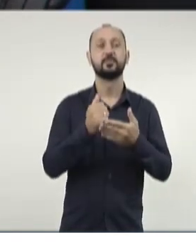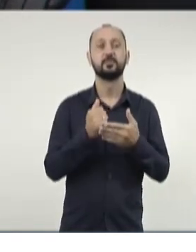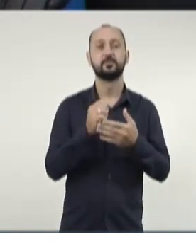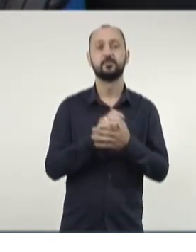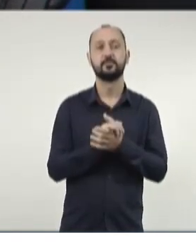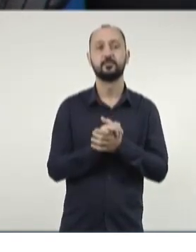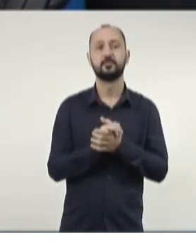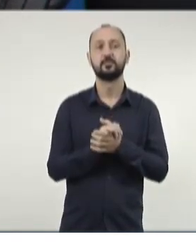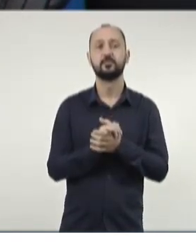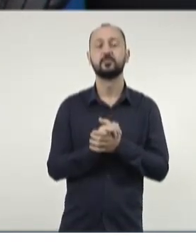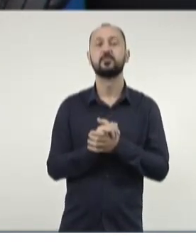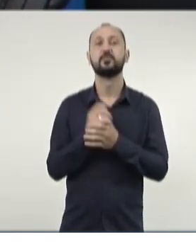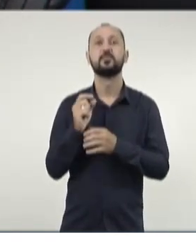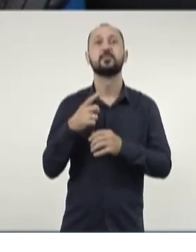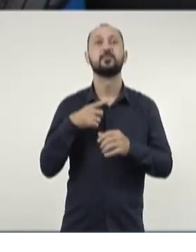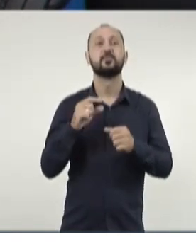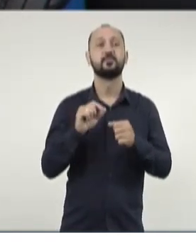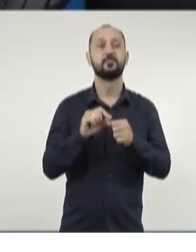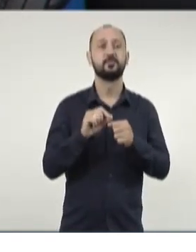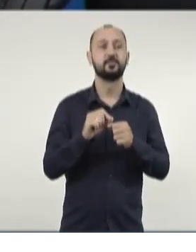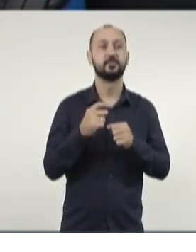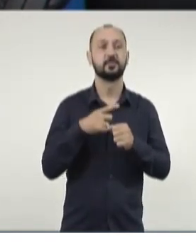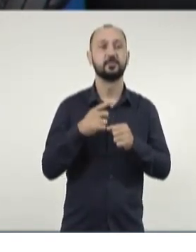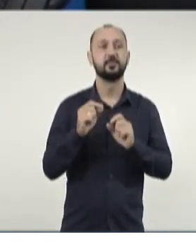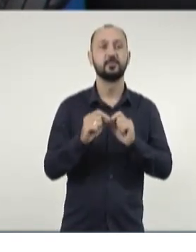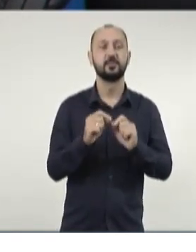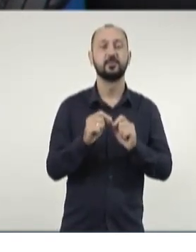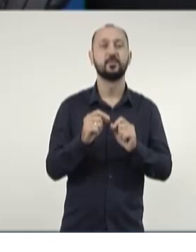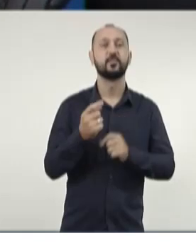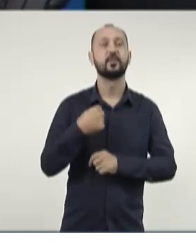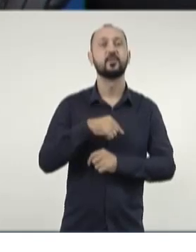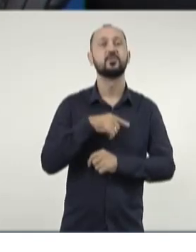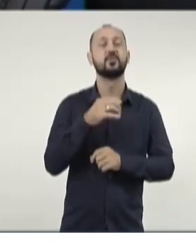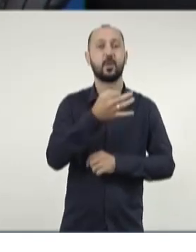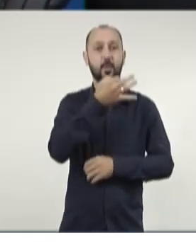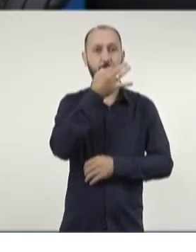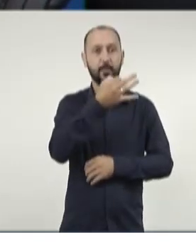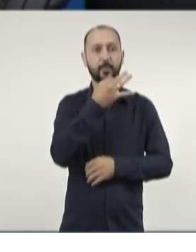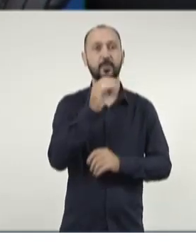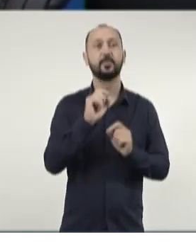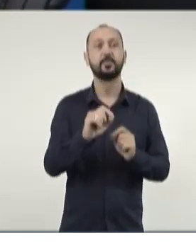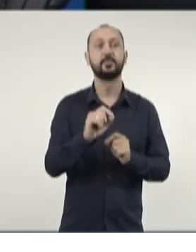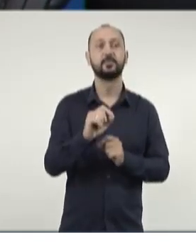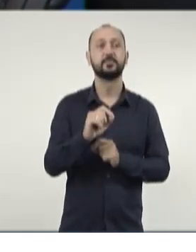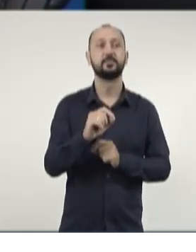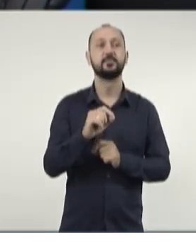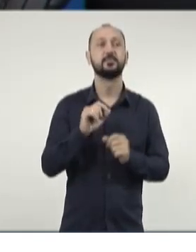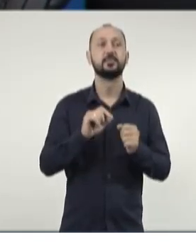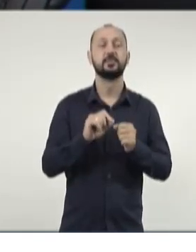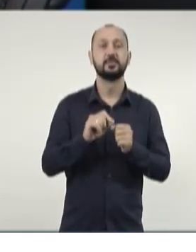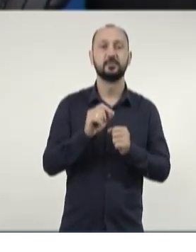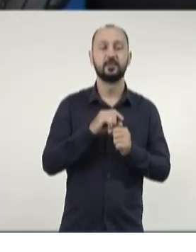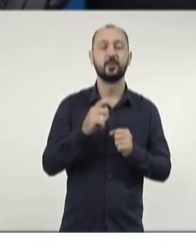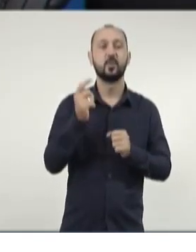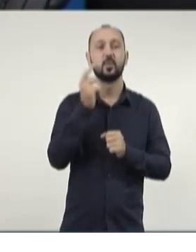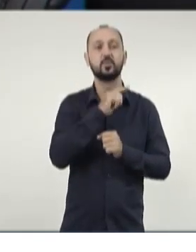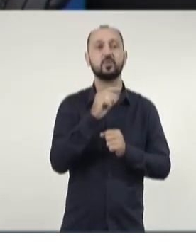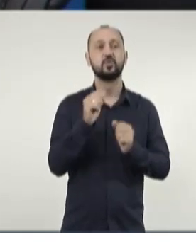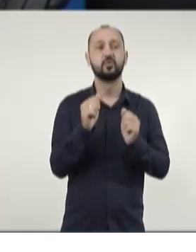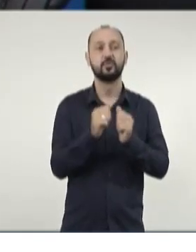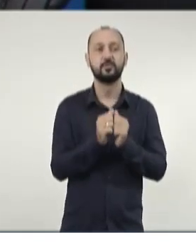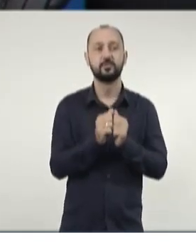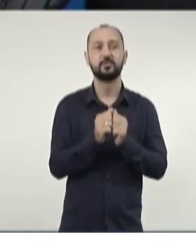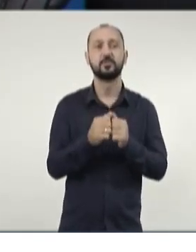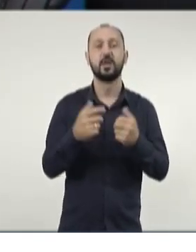traz? Quais os efeitos colaterais que eles têm? E o que a gente vai propor para que esses efeitos colaterais possam